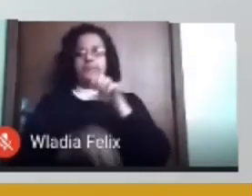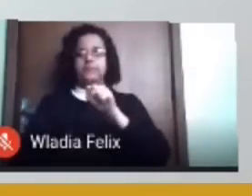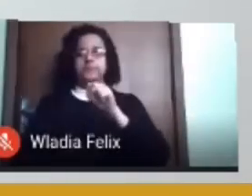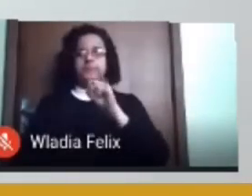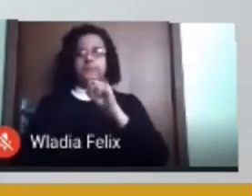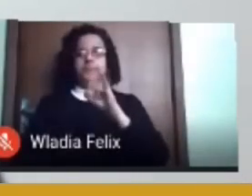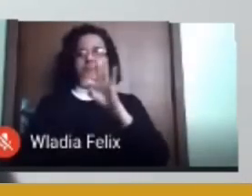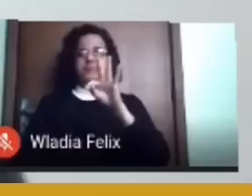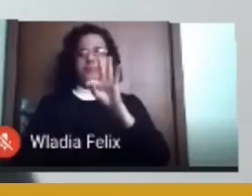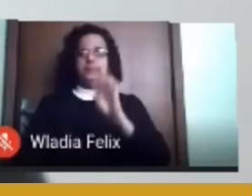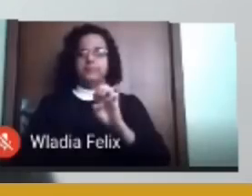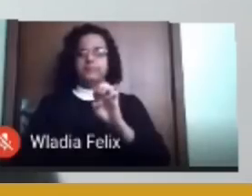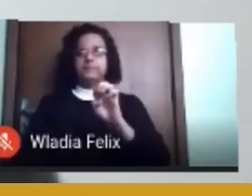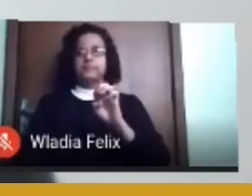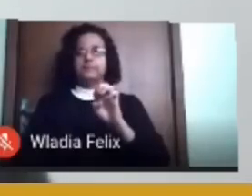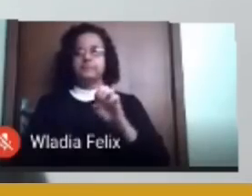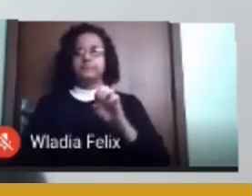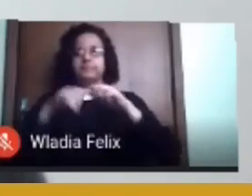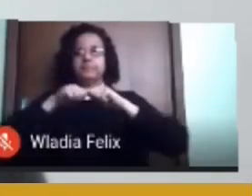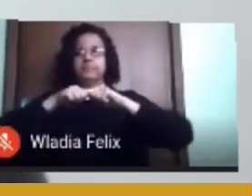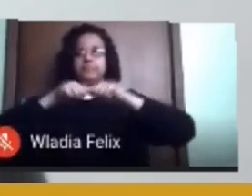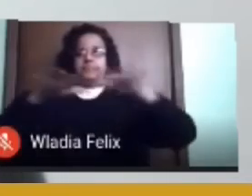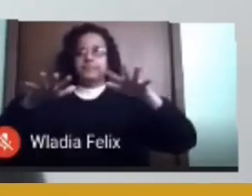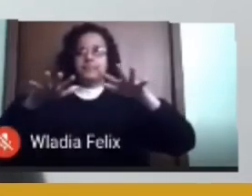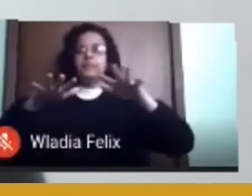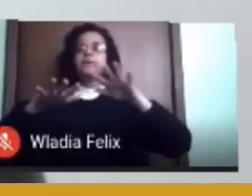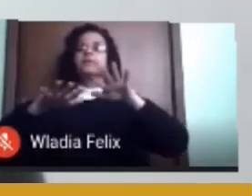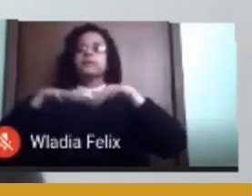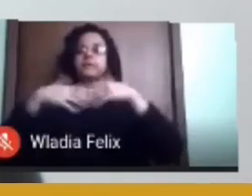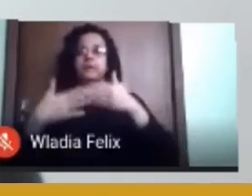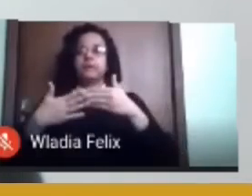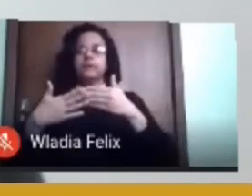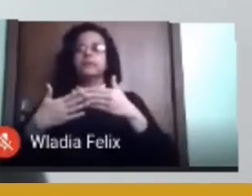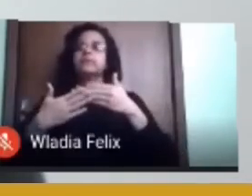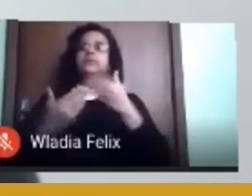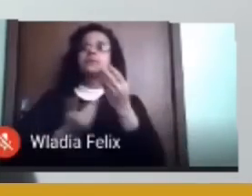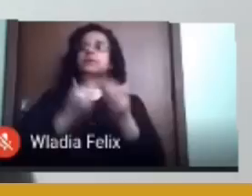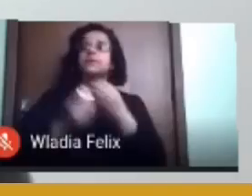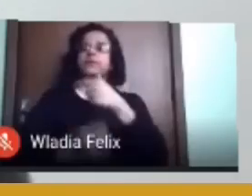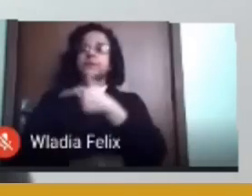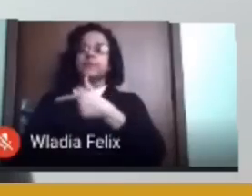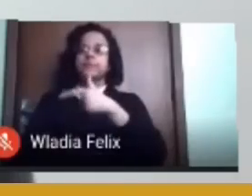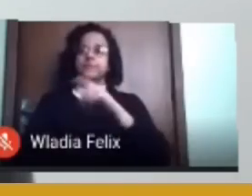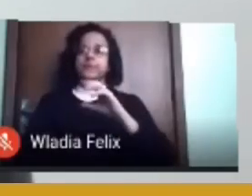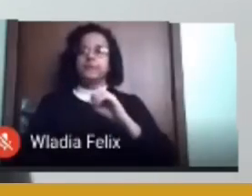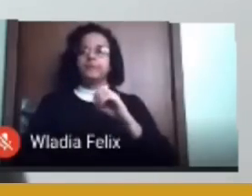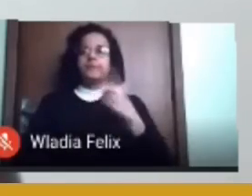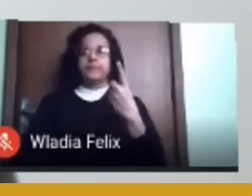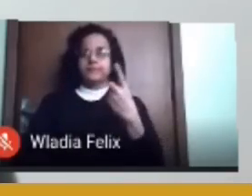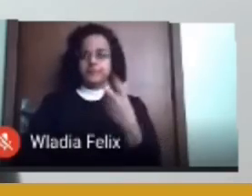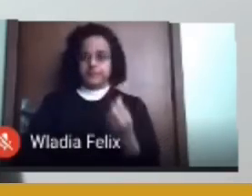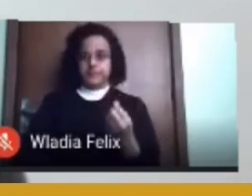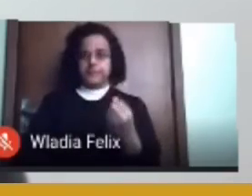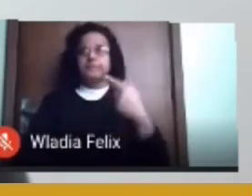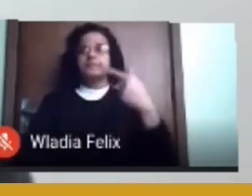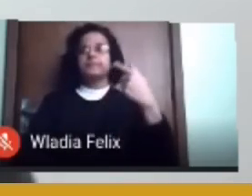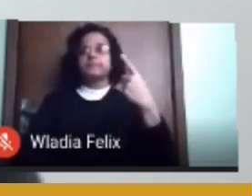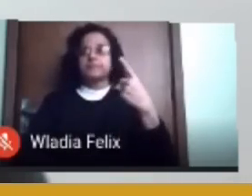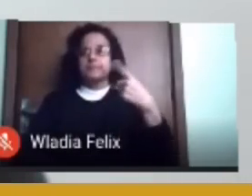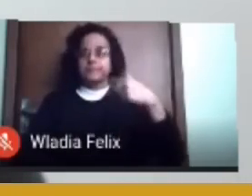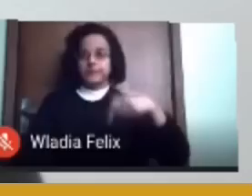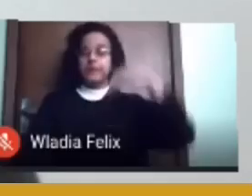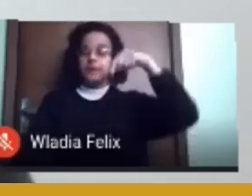2016, no ano de 2017, nós tivemos aqui no estado do Paraná um aumento de denúncias de 205%